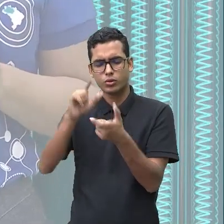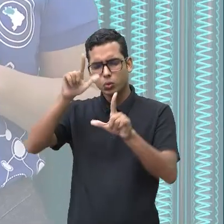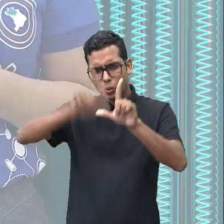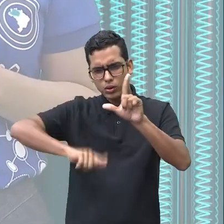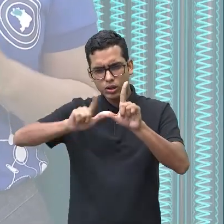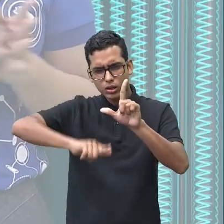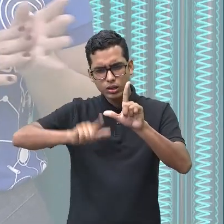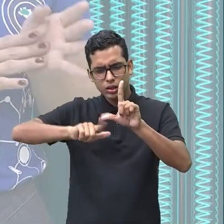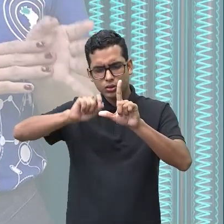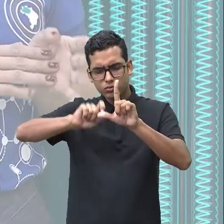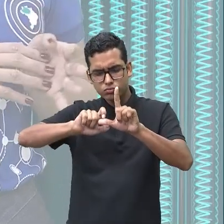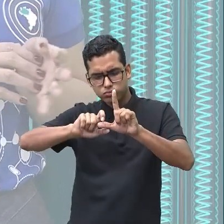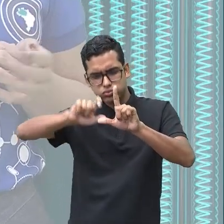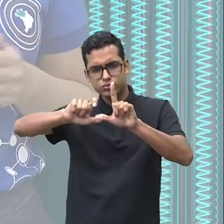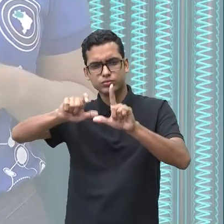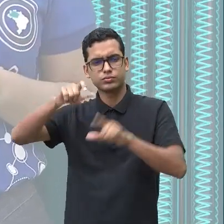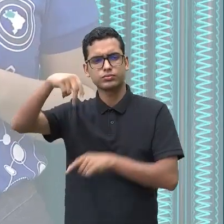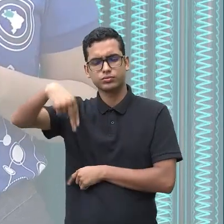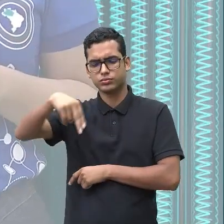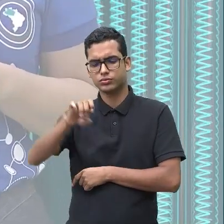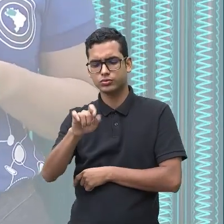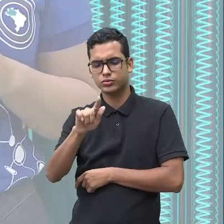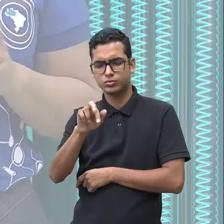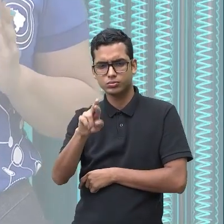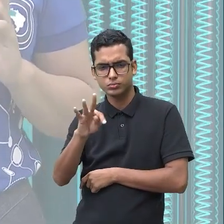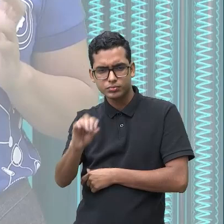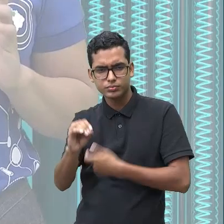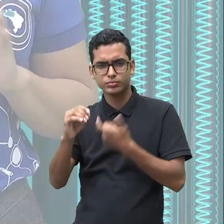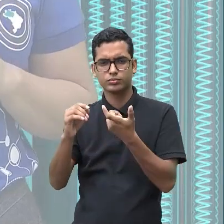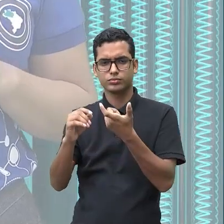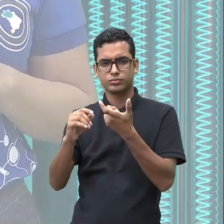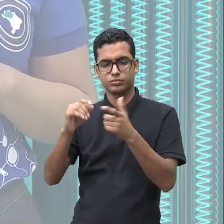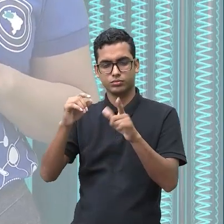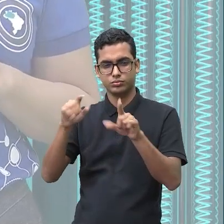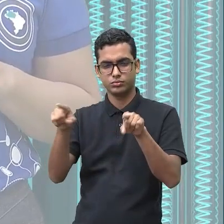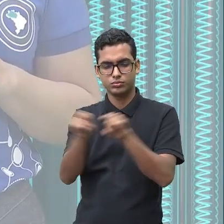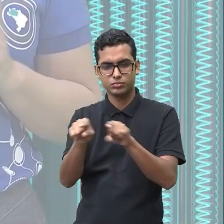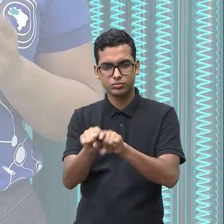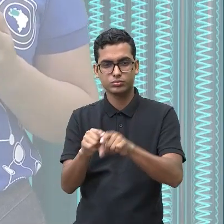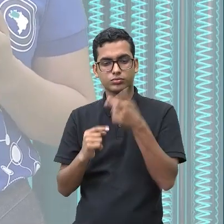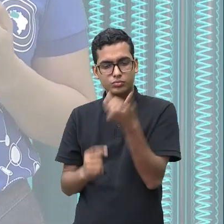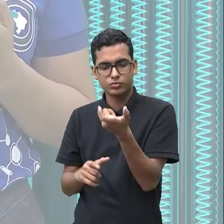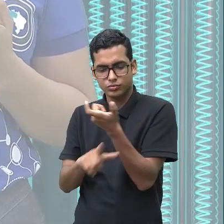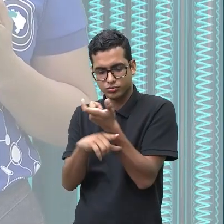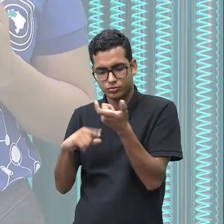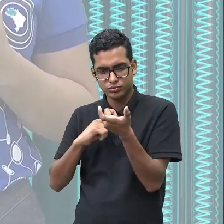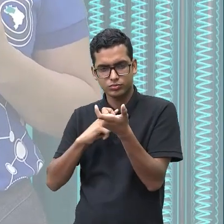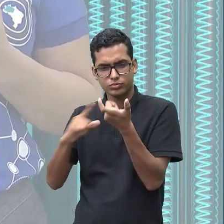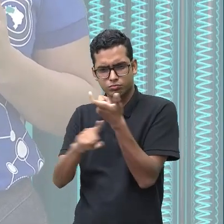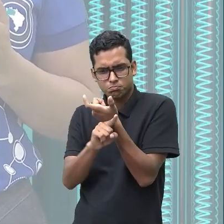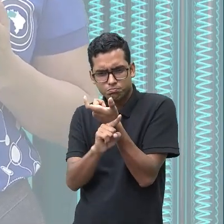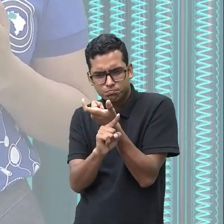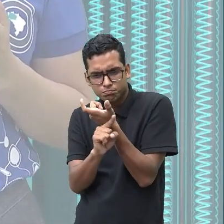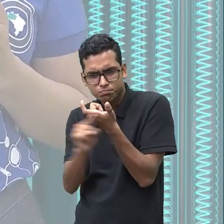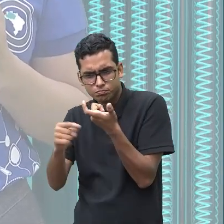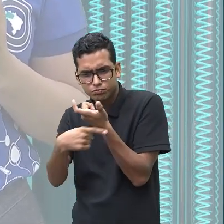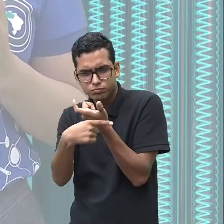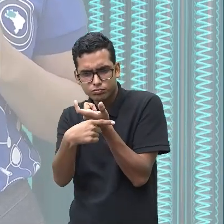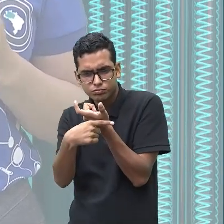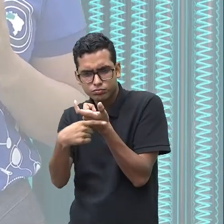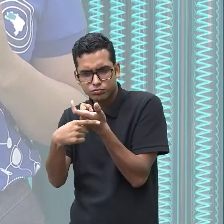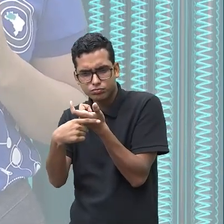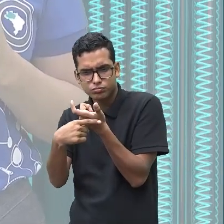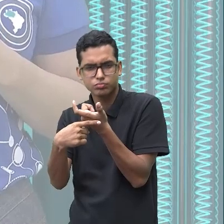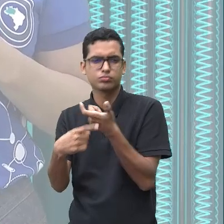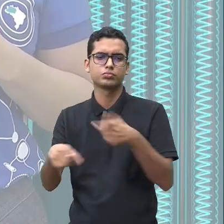destacar. Sublinhado é para destacar também. Itálico. Itálico é interessante porque a palavra fica deitada, né,